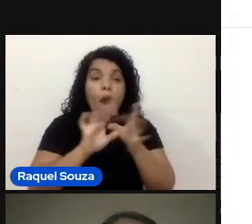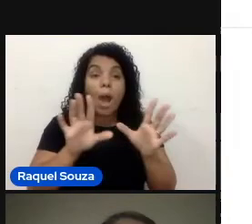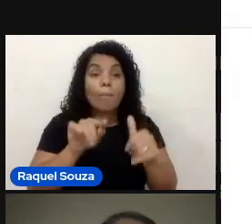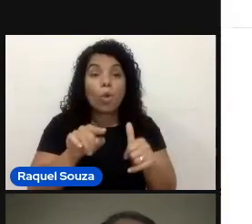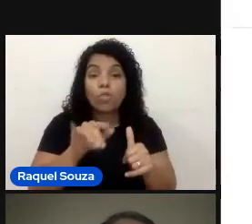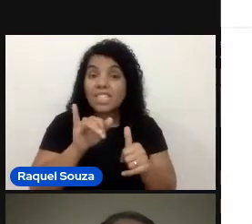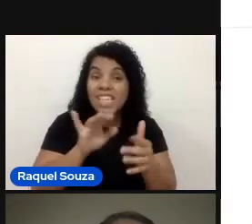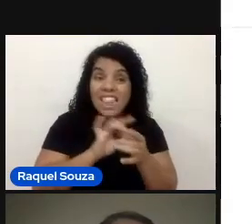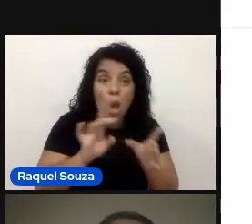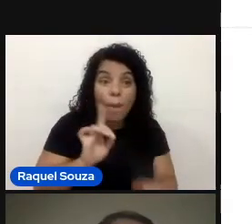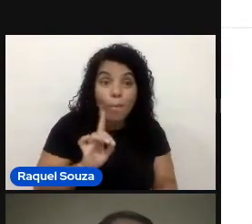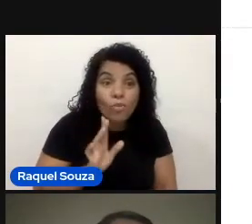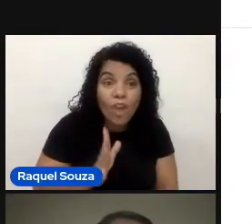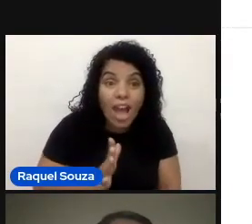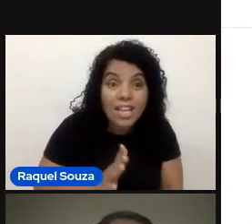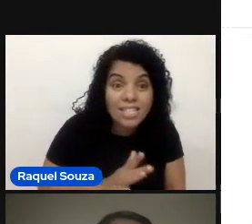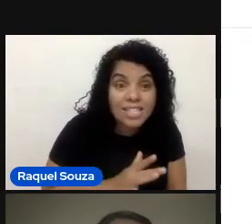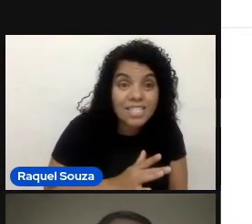aprovasse também,